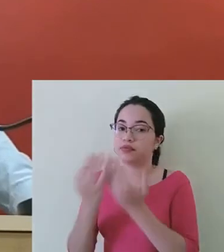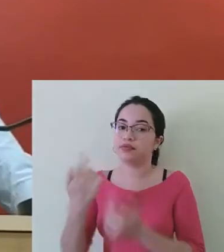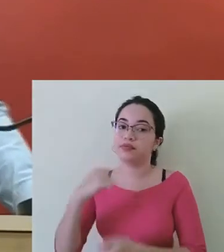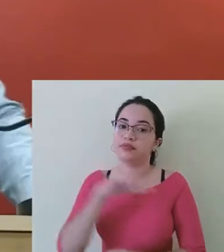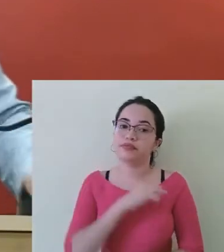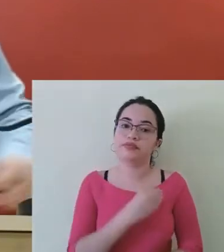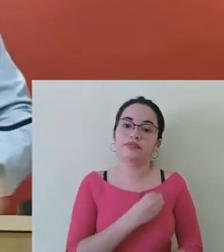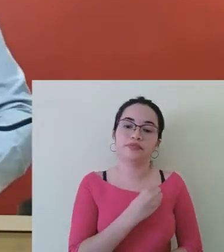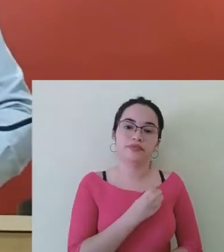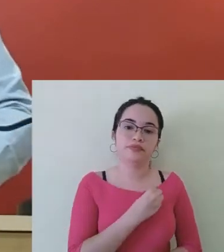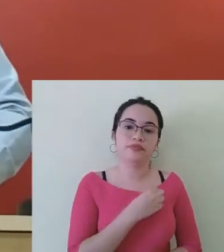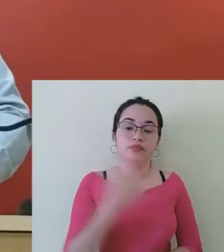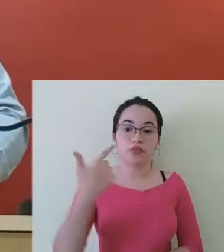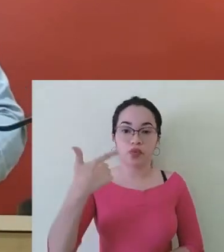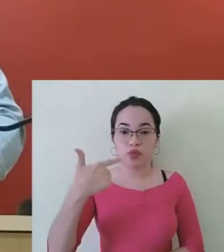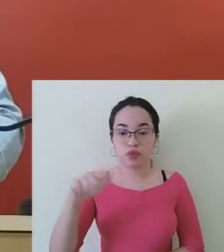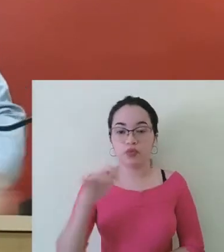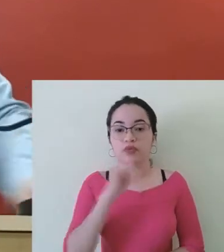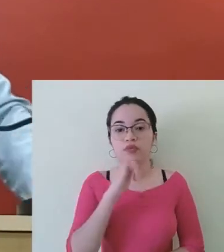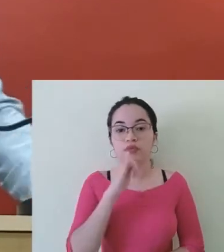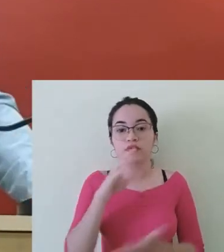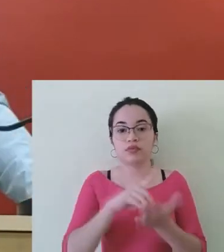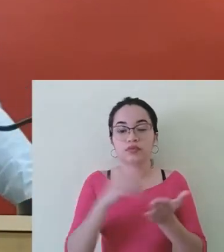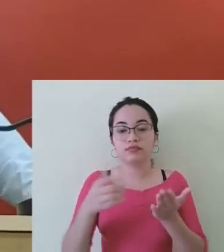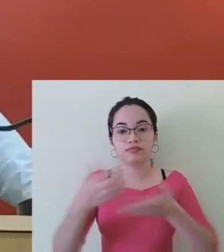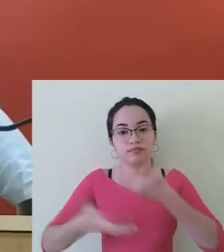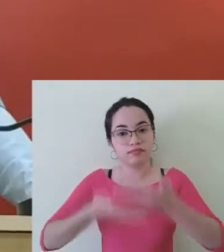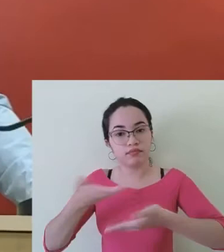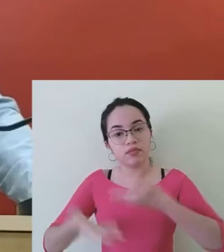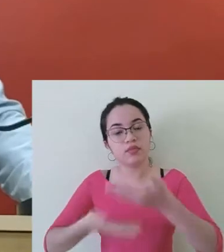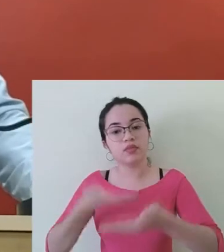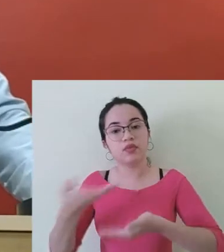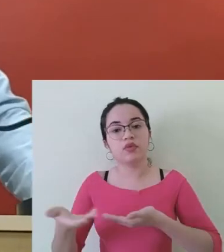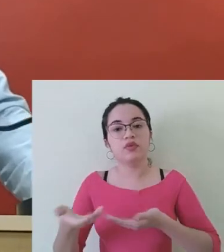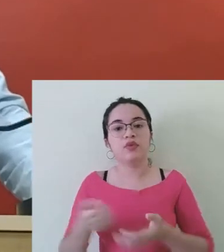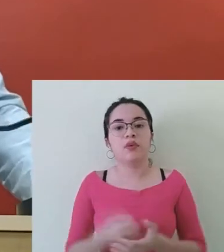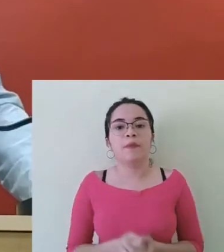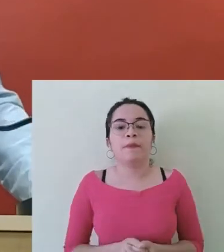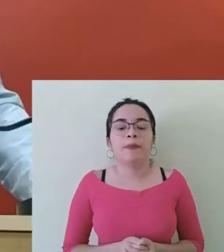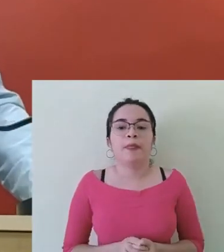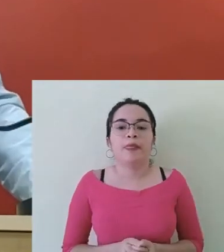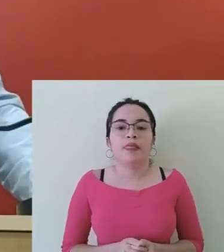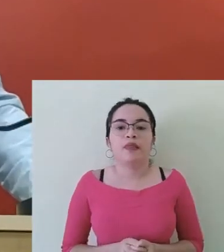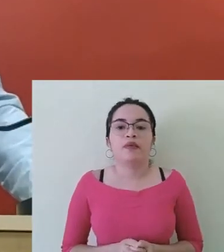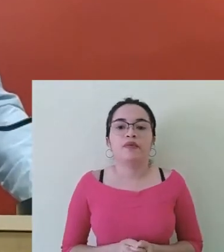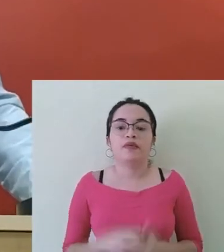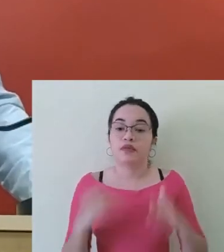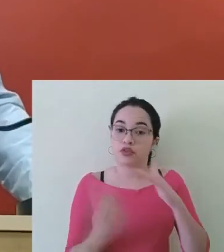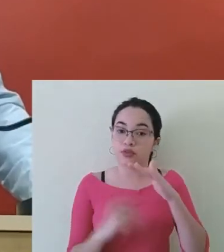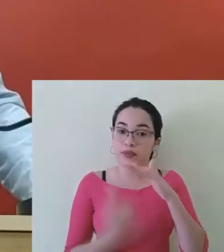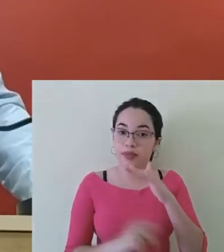os nossos pecados. Um outro exemplo na Bíblia está relacionado à disciplina